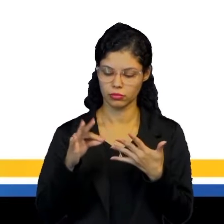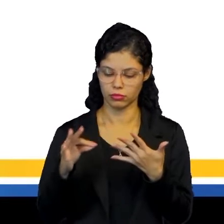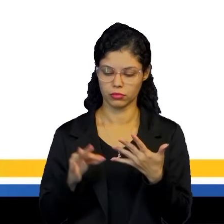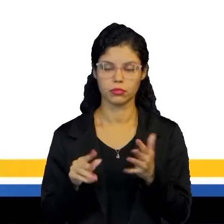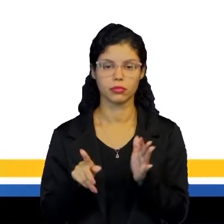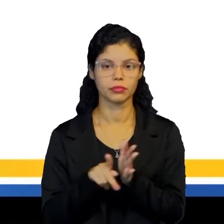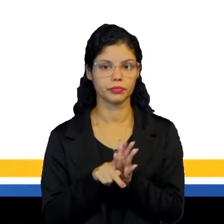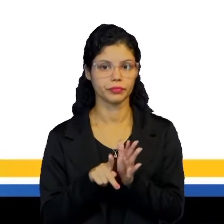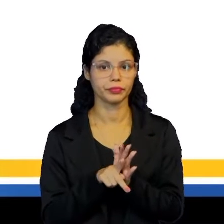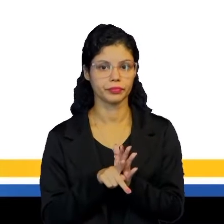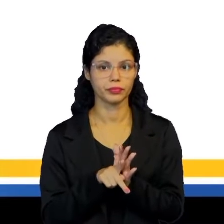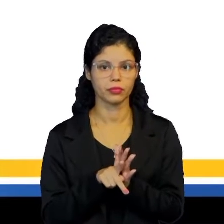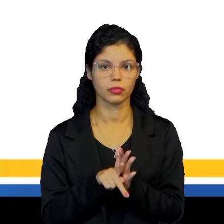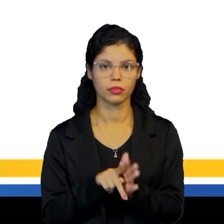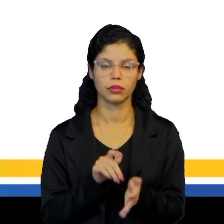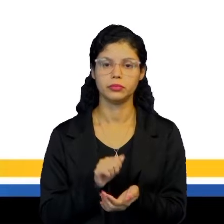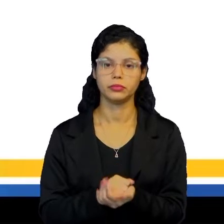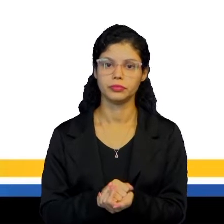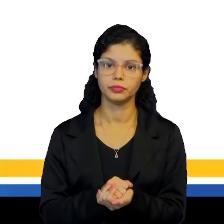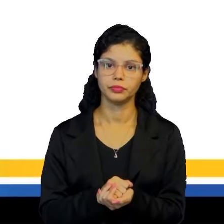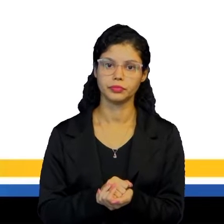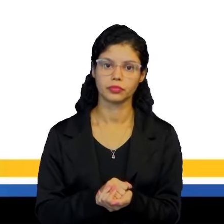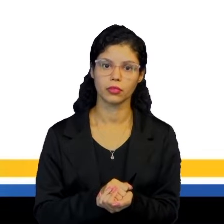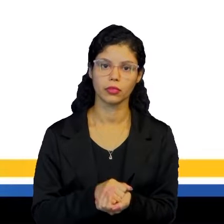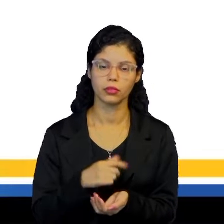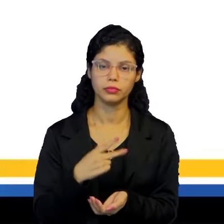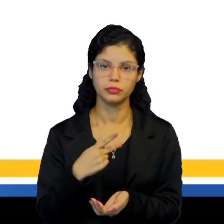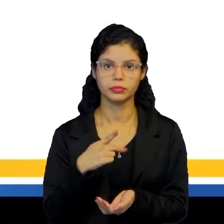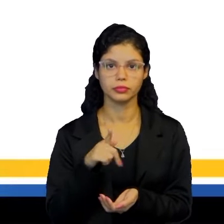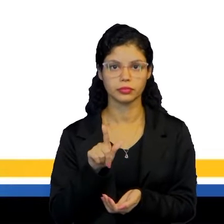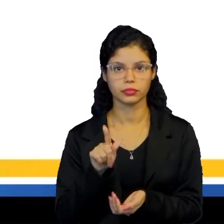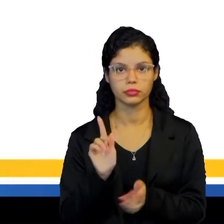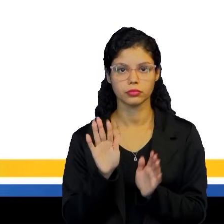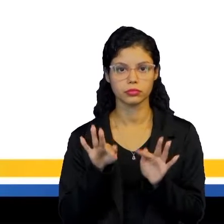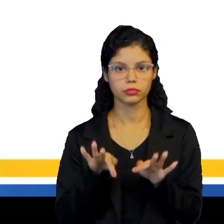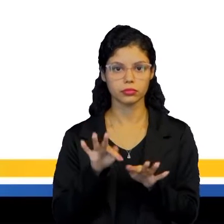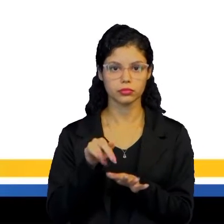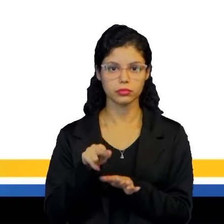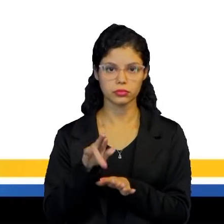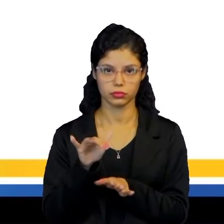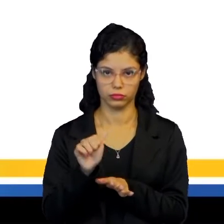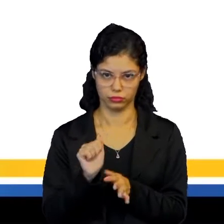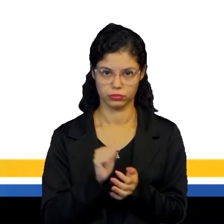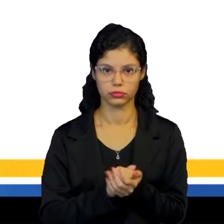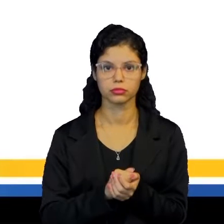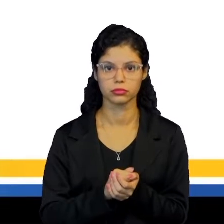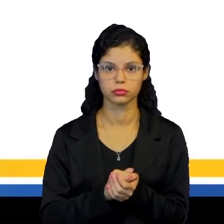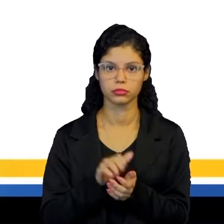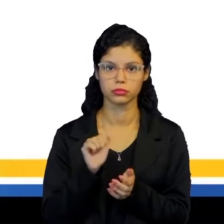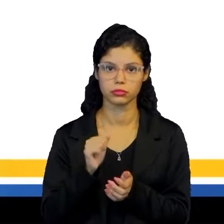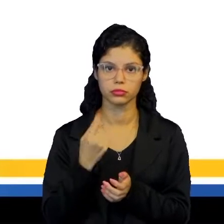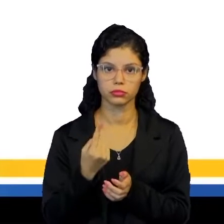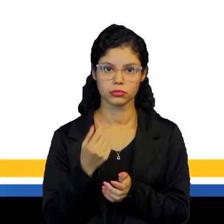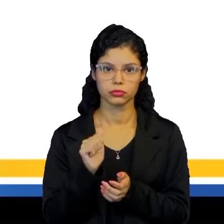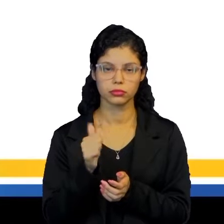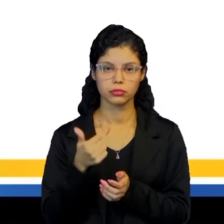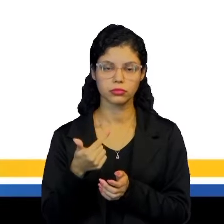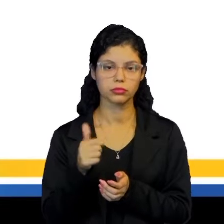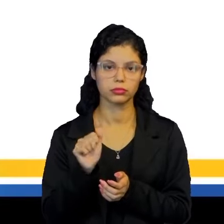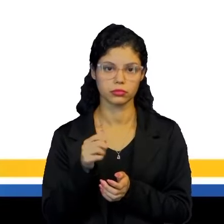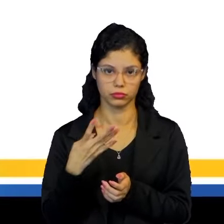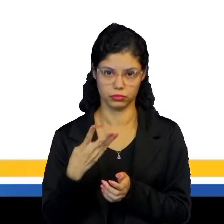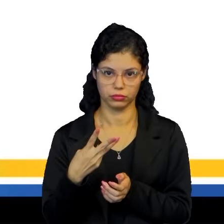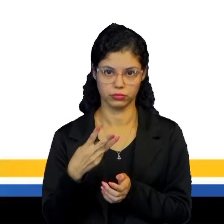elementos definida, tá? Uma PG finita, ela tem esses elementos aí, ó, o A1, o A2,